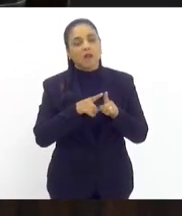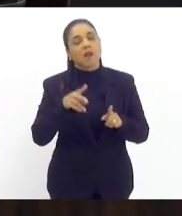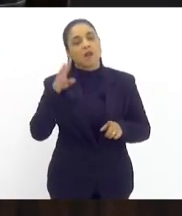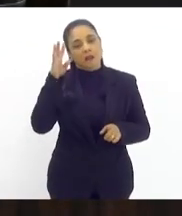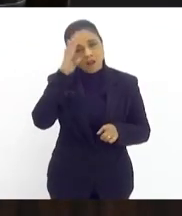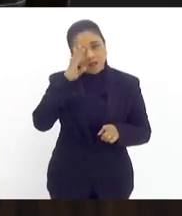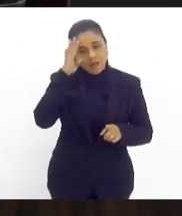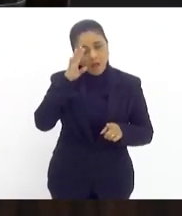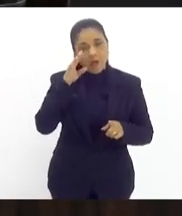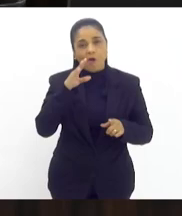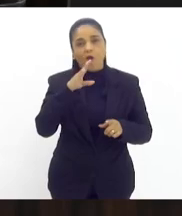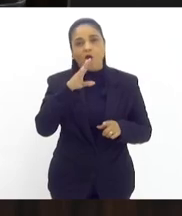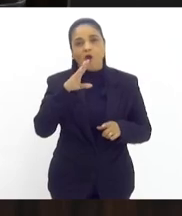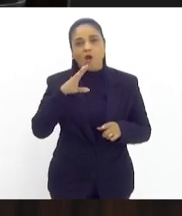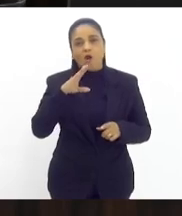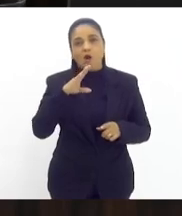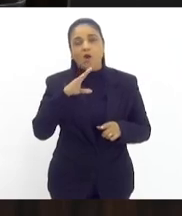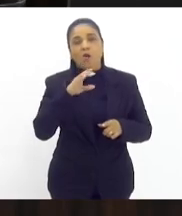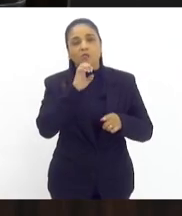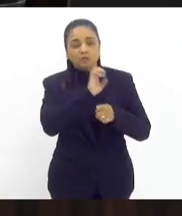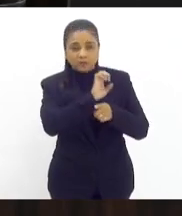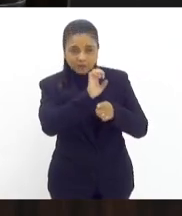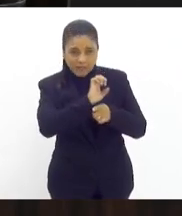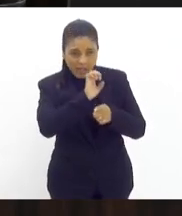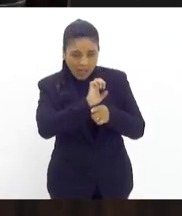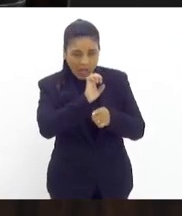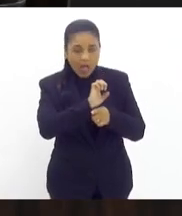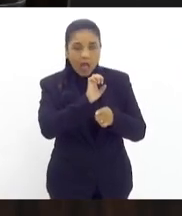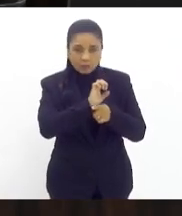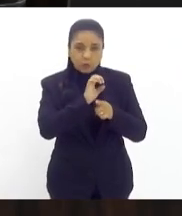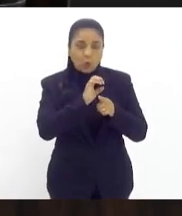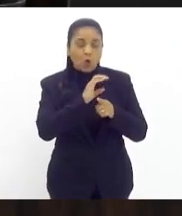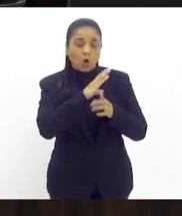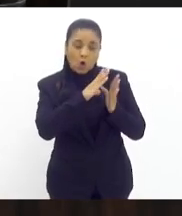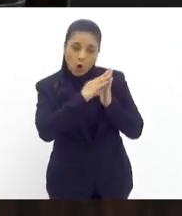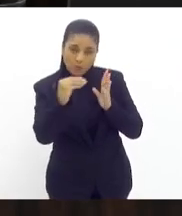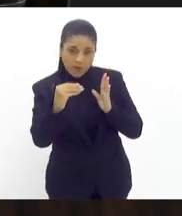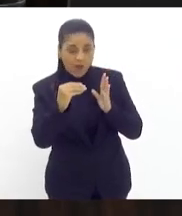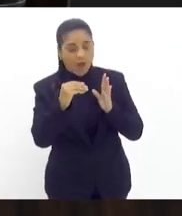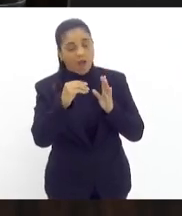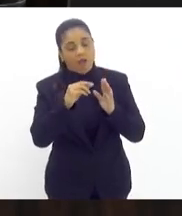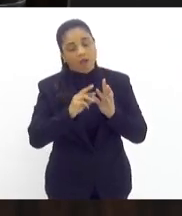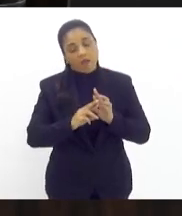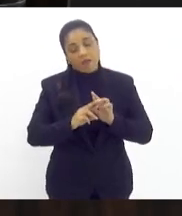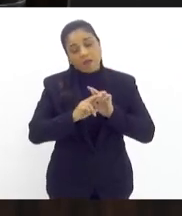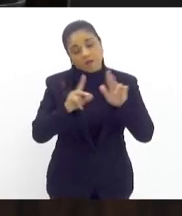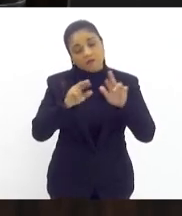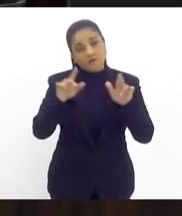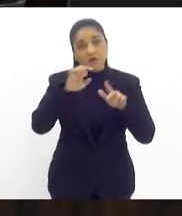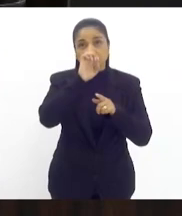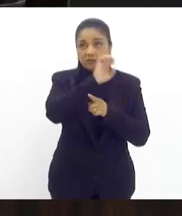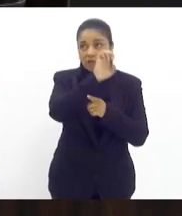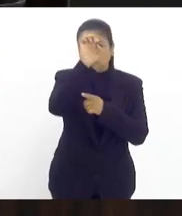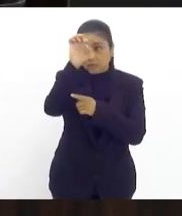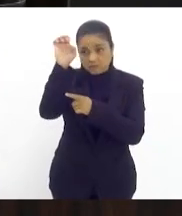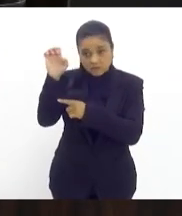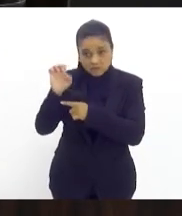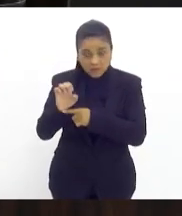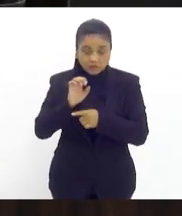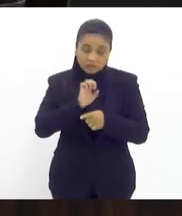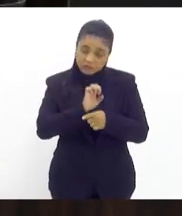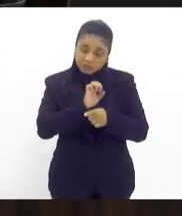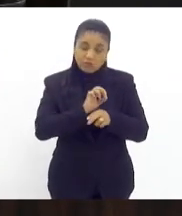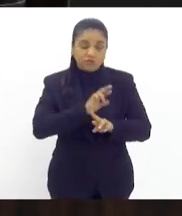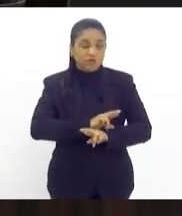avaliar e analisar cada estado porque o estado do Rio é um estado diferente de todo o Brasil só fazendo essa ponderação mas já está